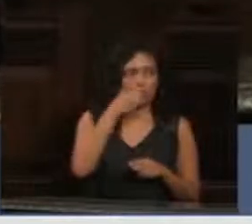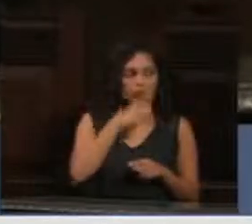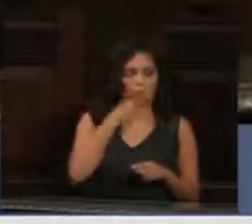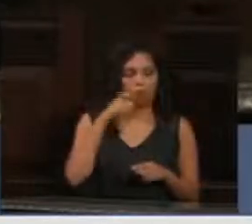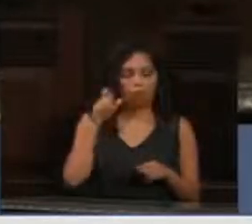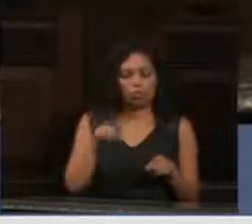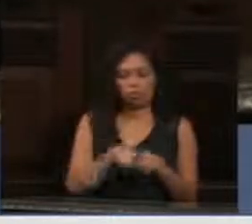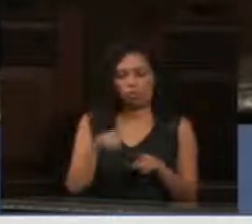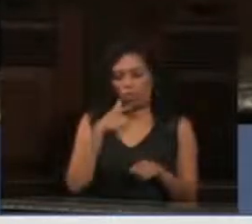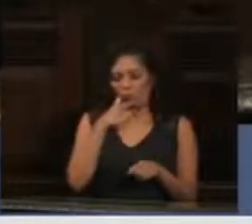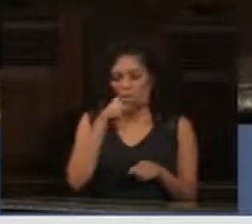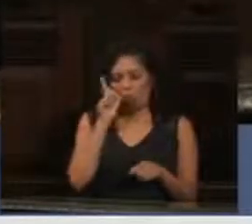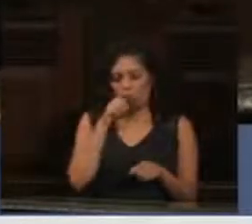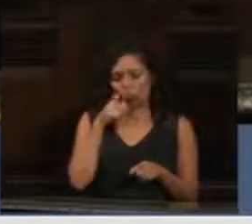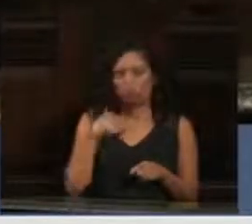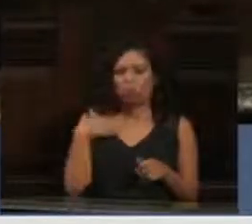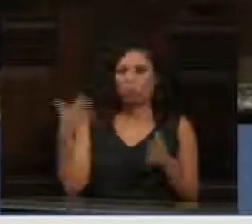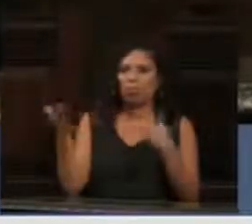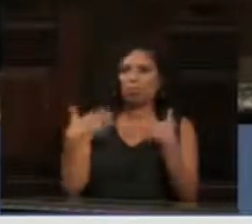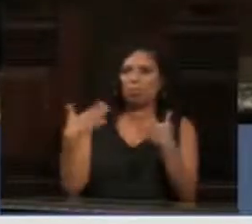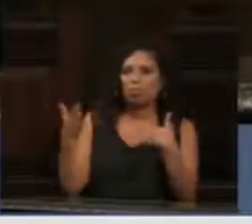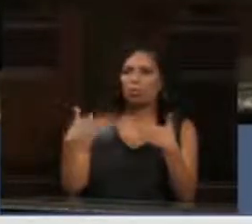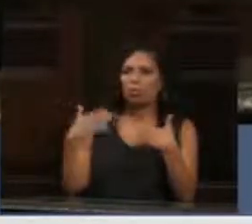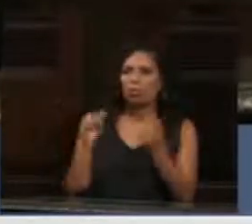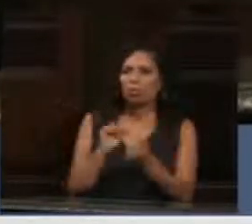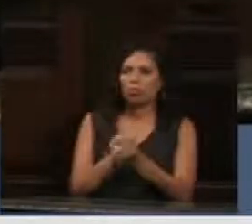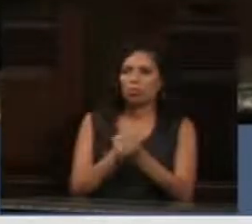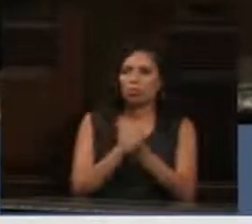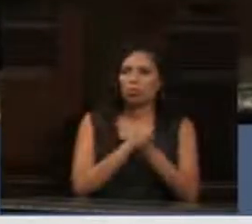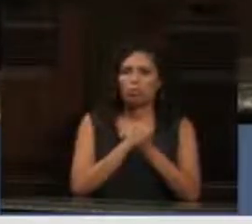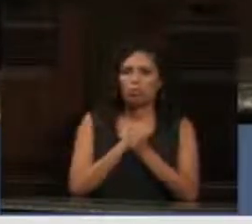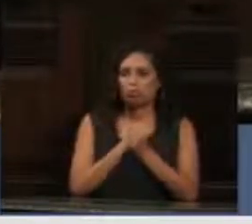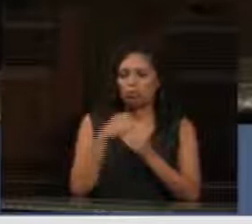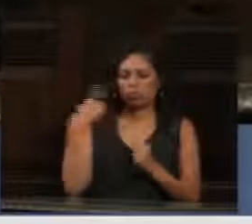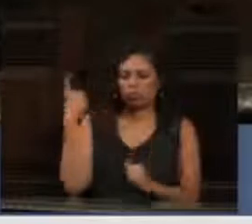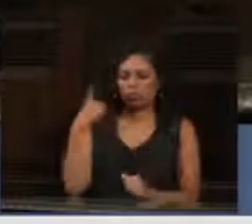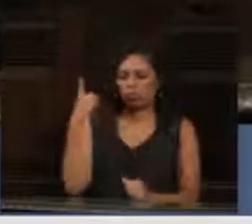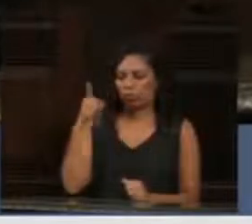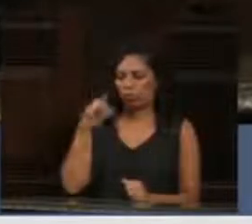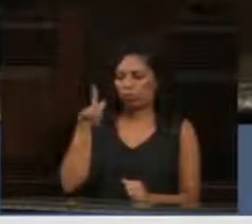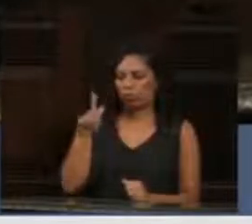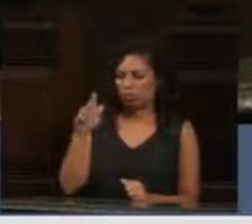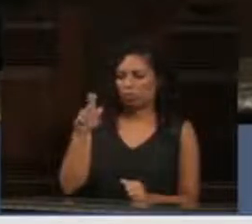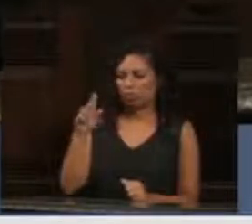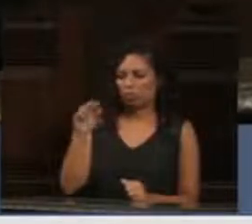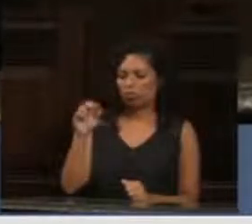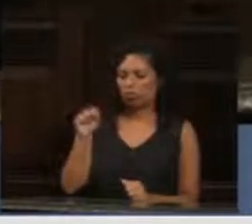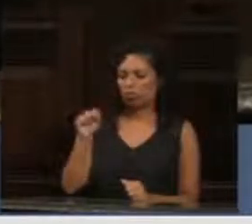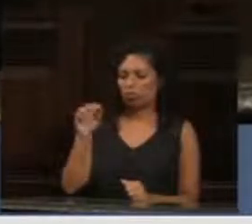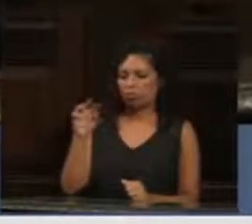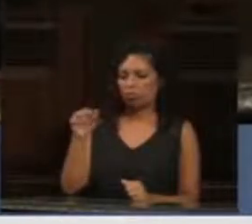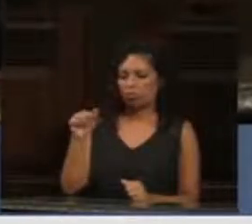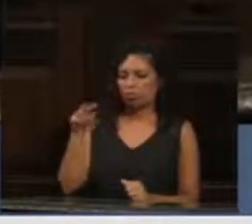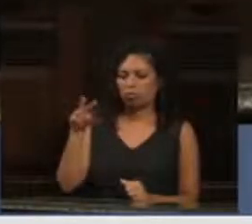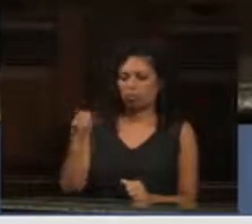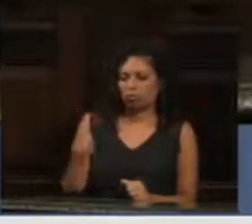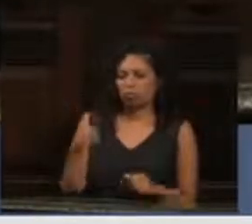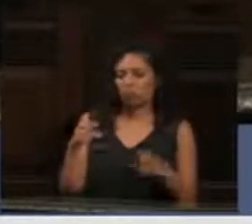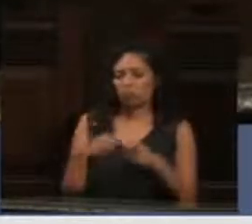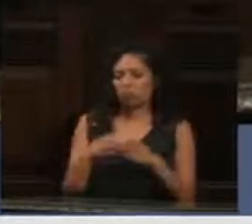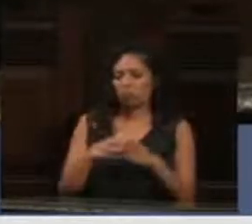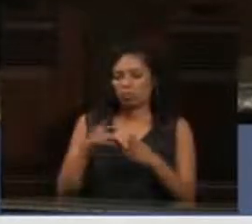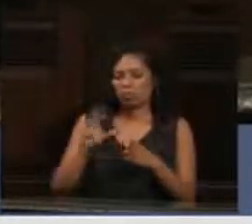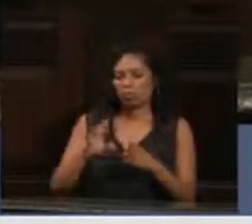ontem, conversando com o deputado Gustavo Schmidt, que preside a Comissão de Saneamento Ambiental, nós